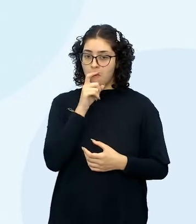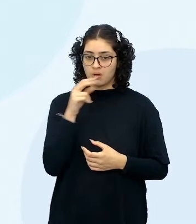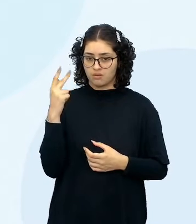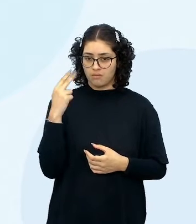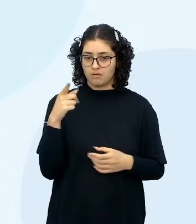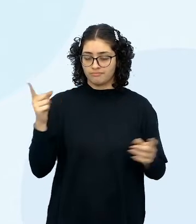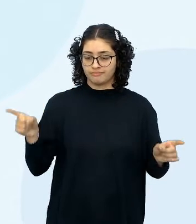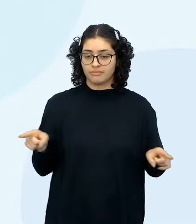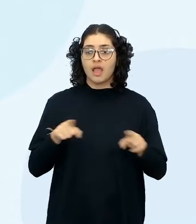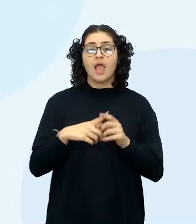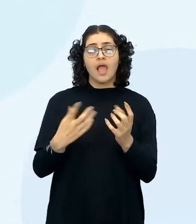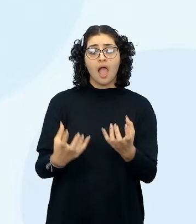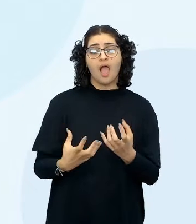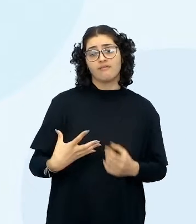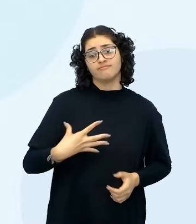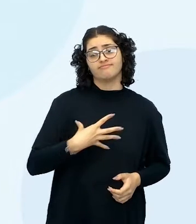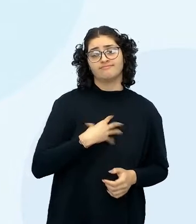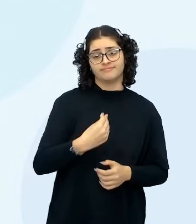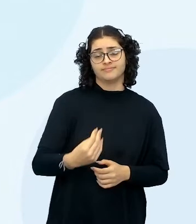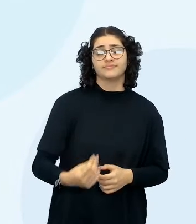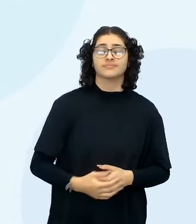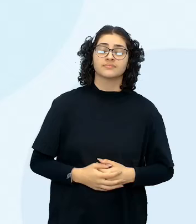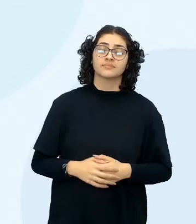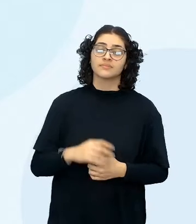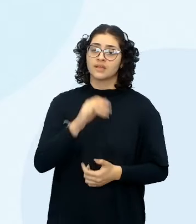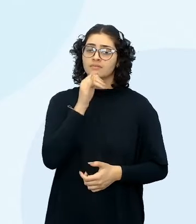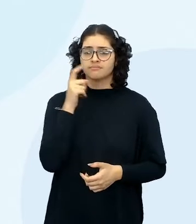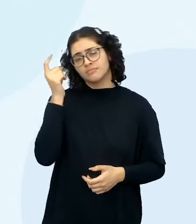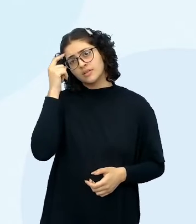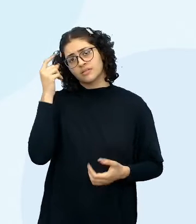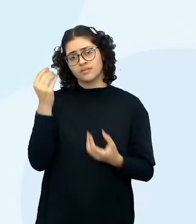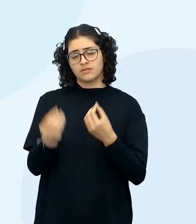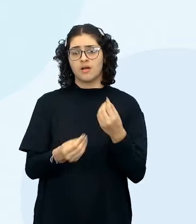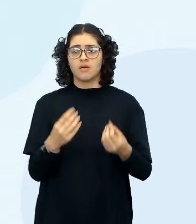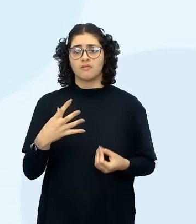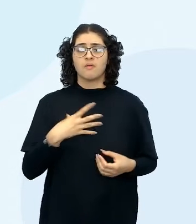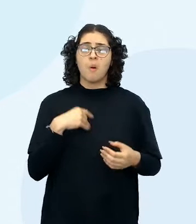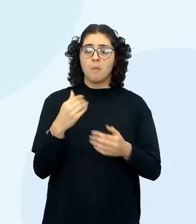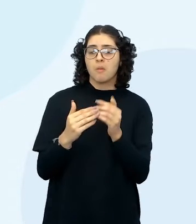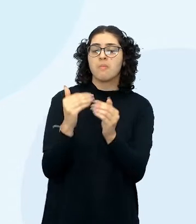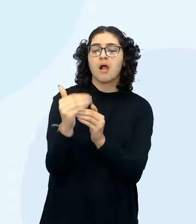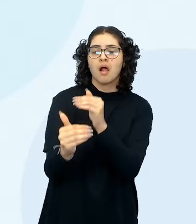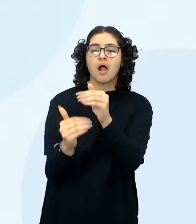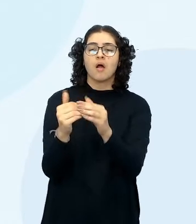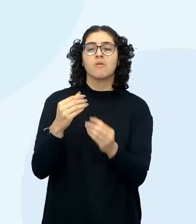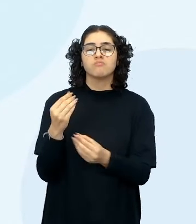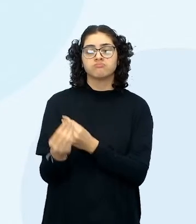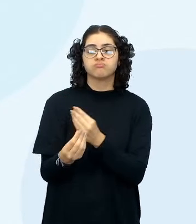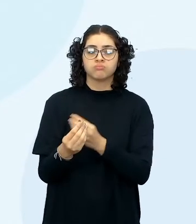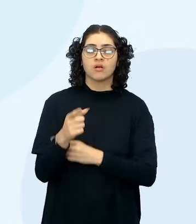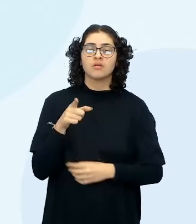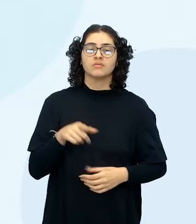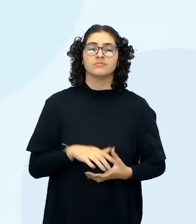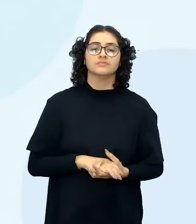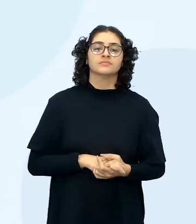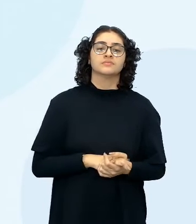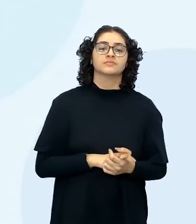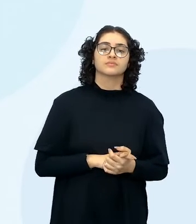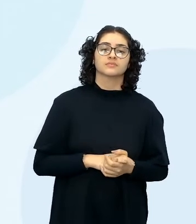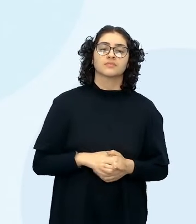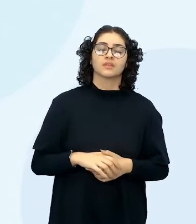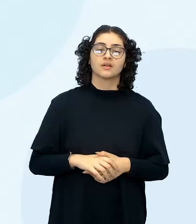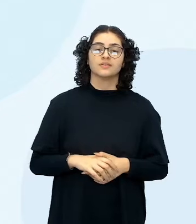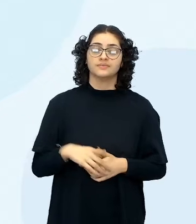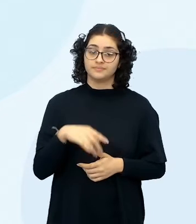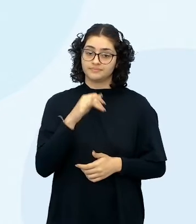ela pretende ter filhos. Vamos imaginar, então, como seria a sua prole, a sua descendência. Quem ela poderia, então, enviar,